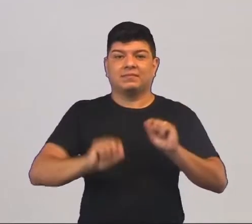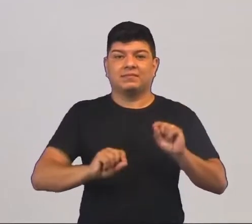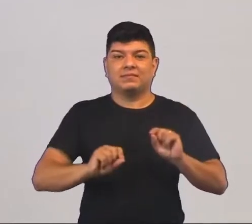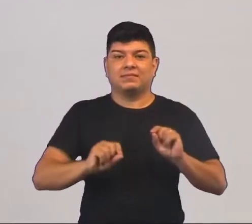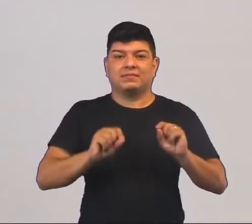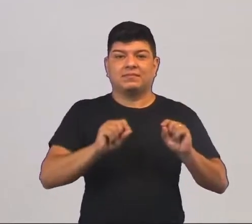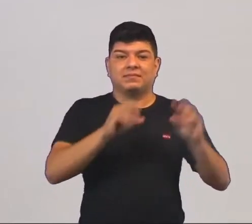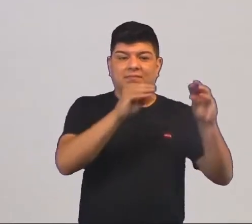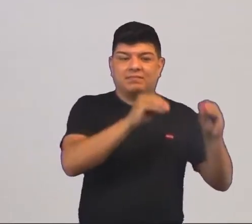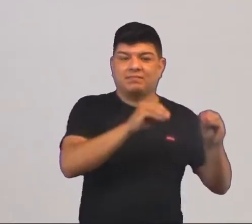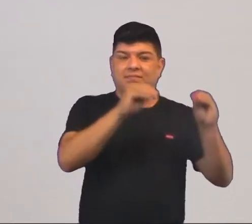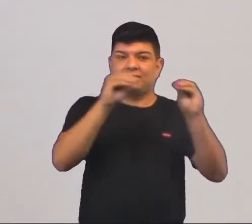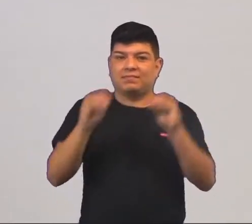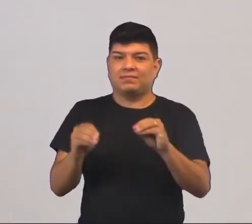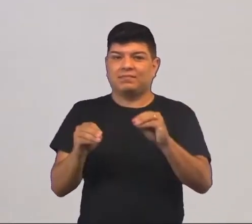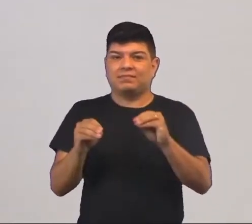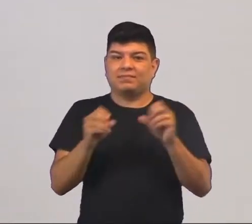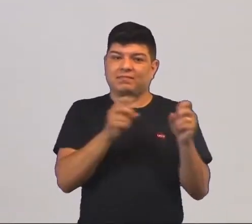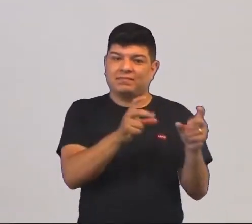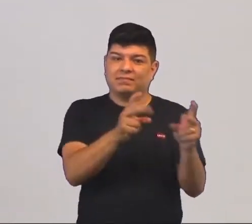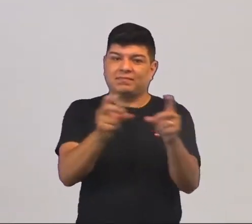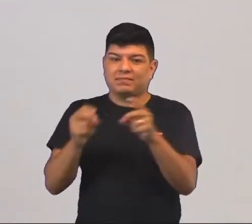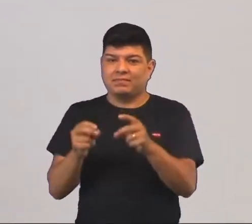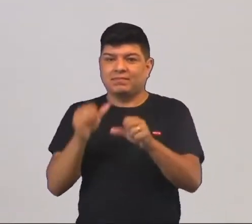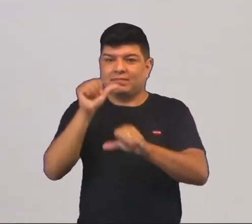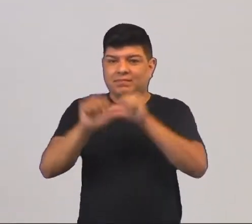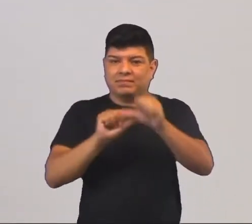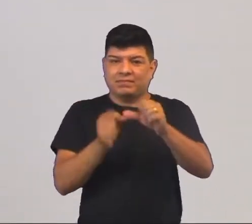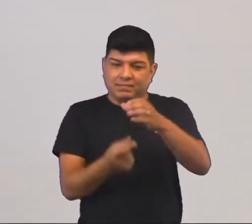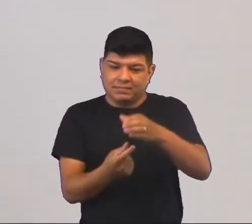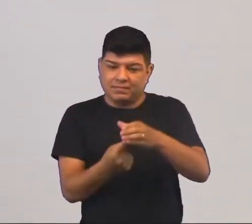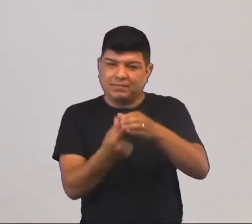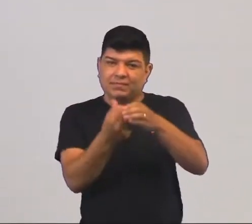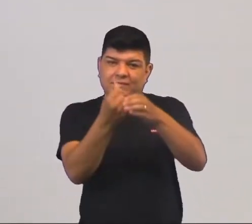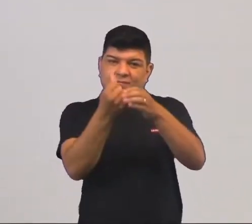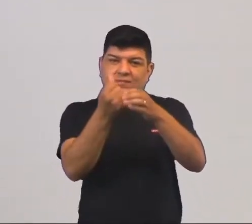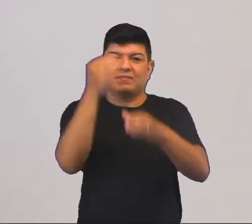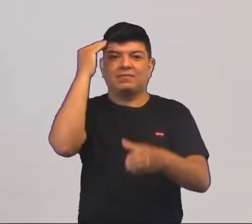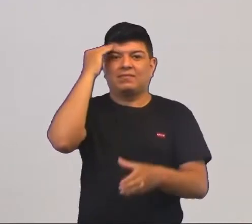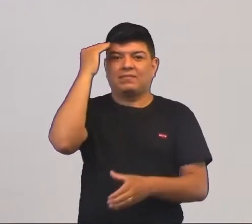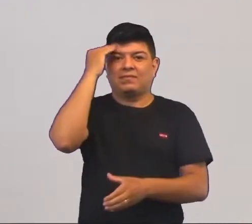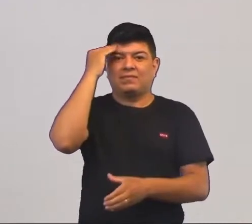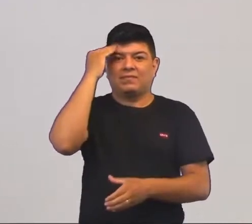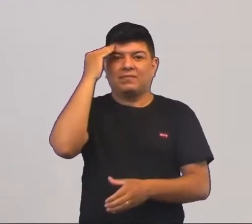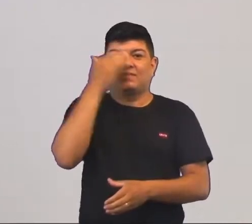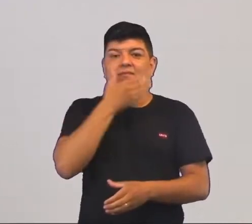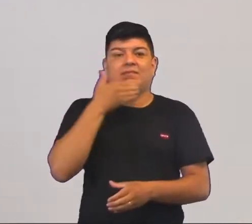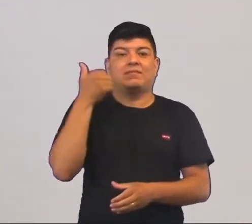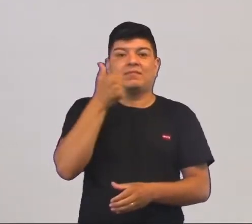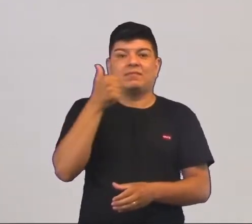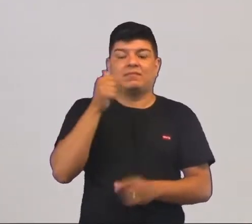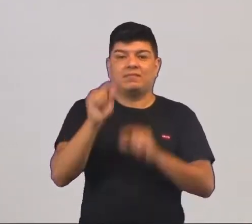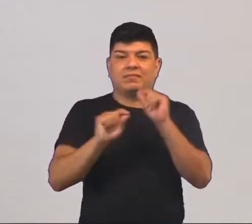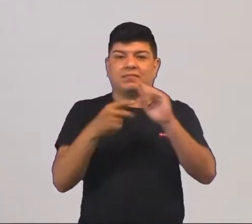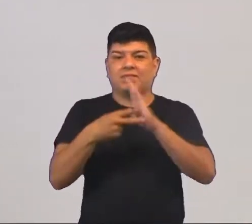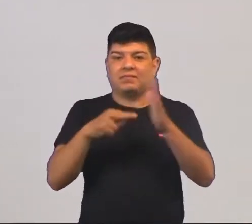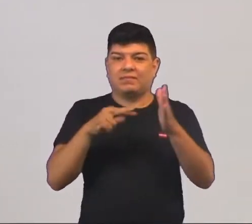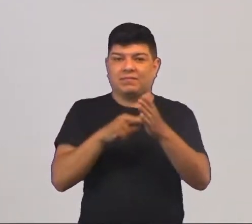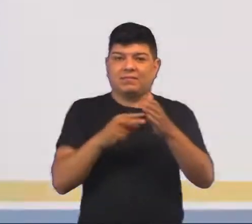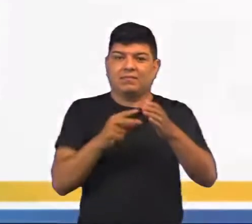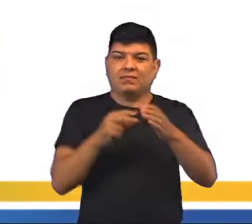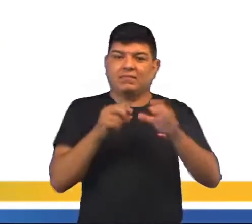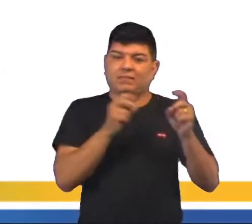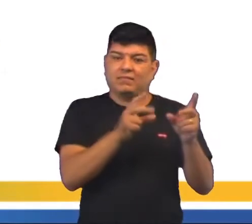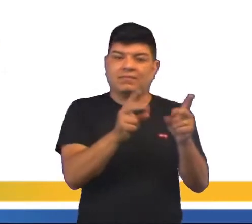da transição do mercantilismo para o capitalismo. Vamos entender melhor do que se trata o mercantilismo.